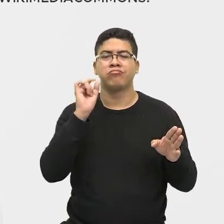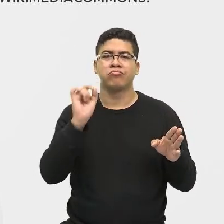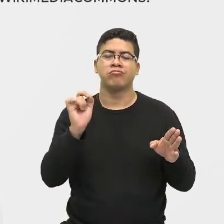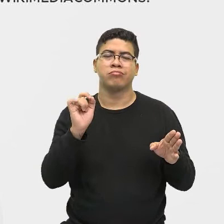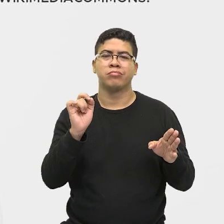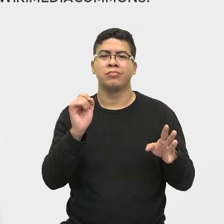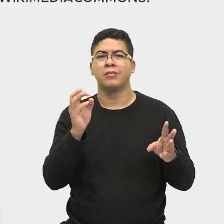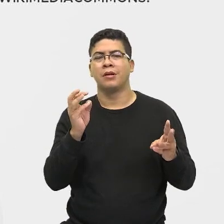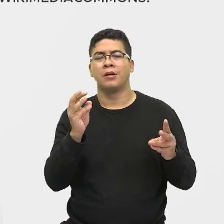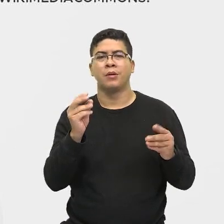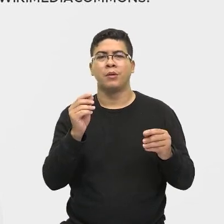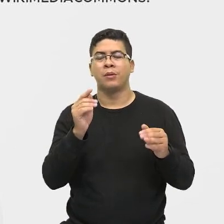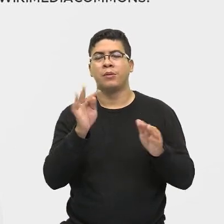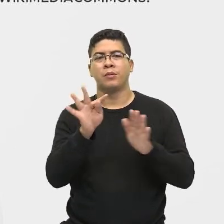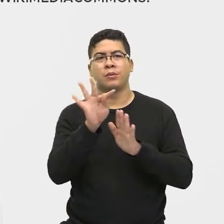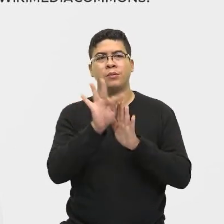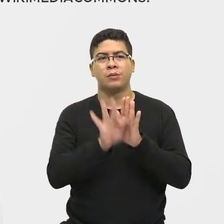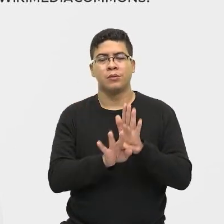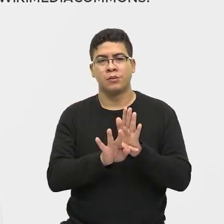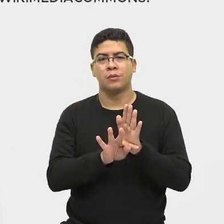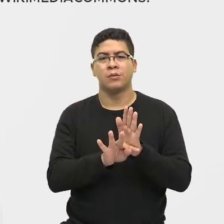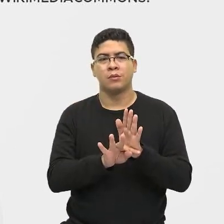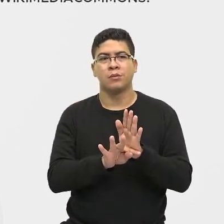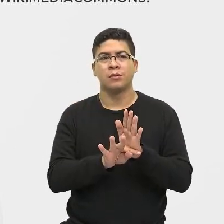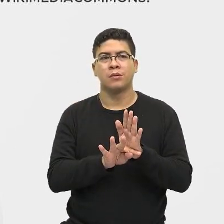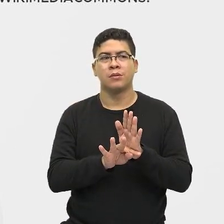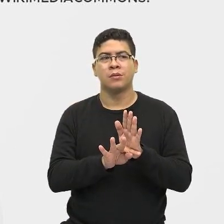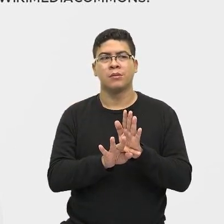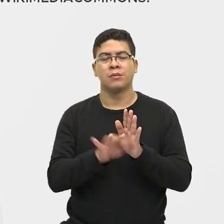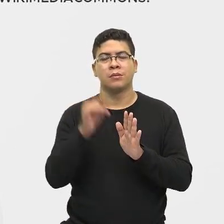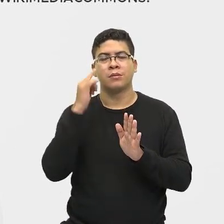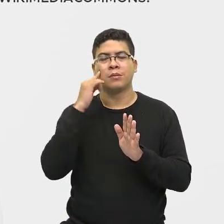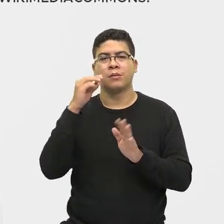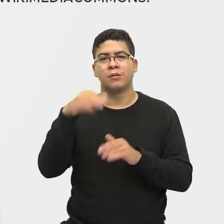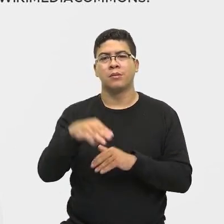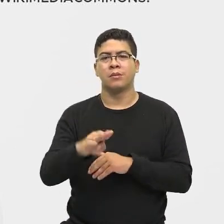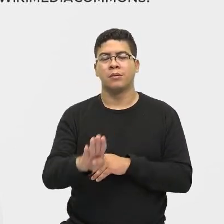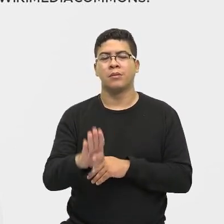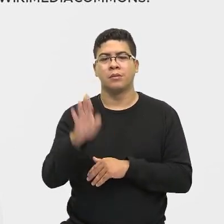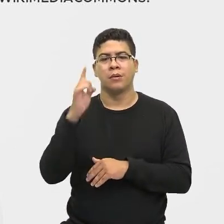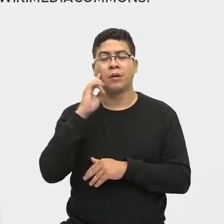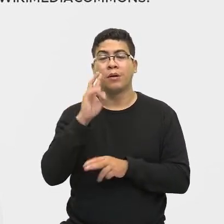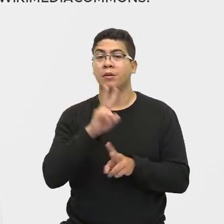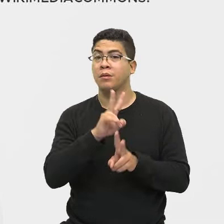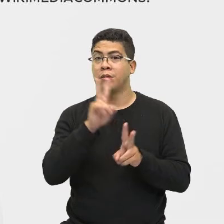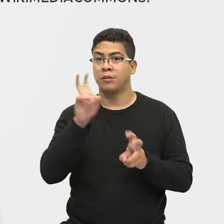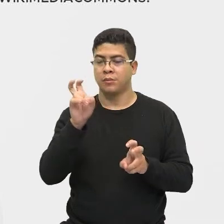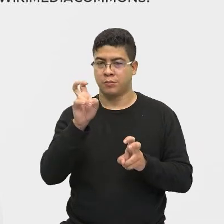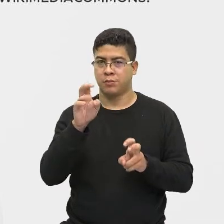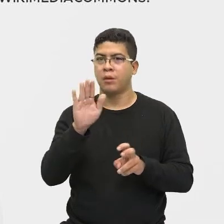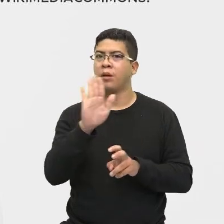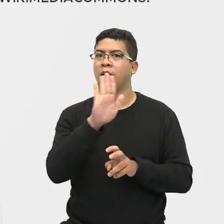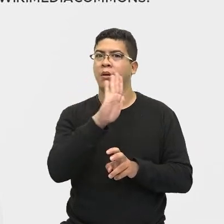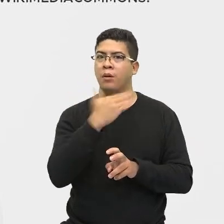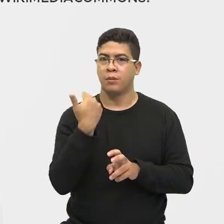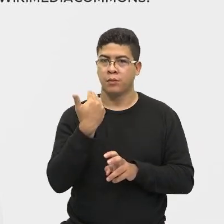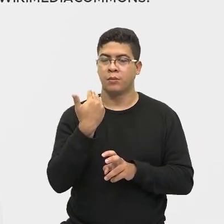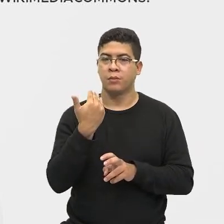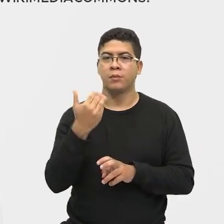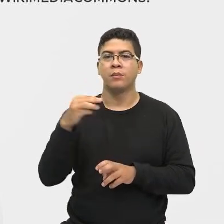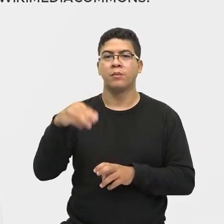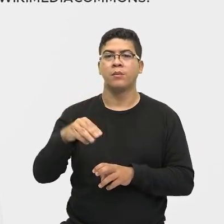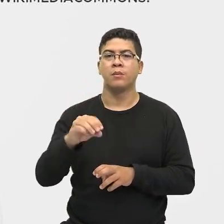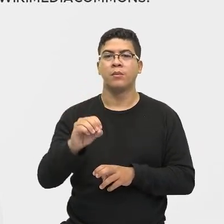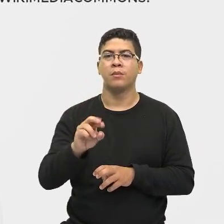nos poemas do Manuel Bandeira, ele fala também muito da morte. Foi por